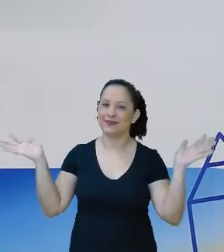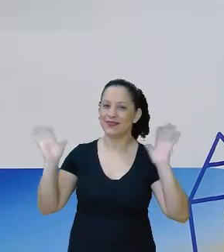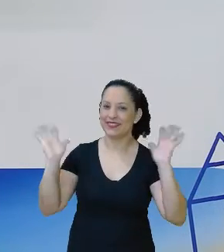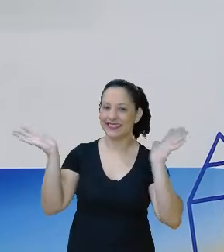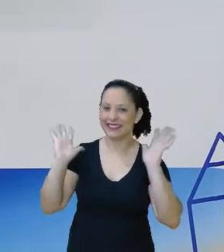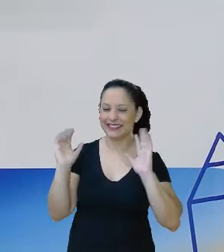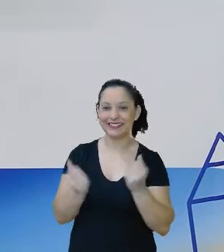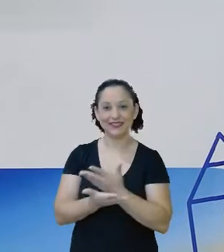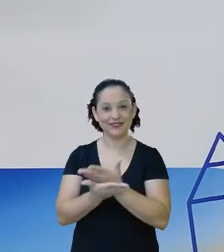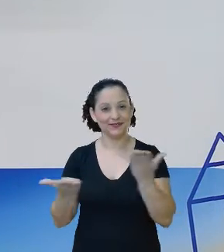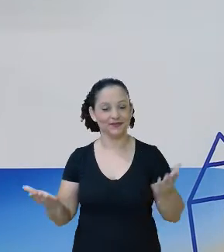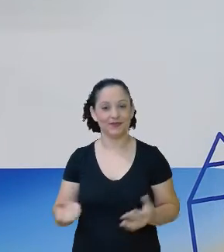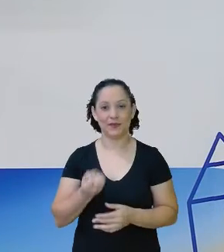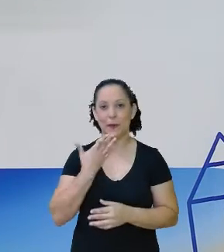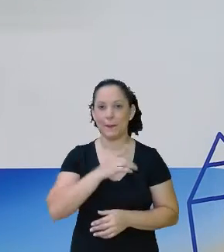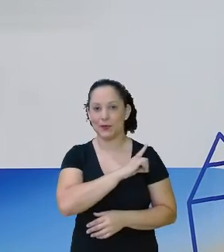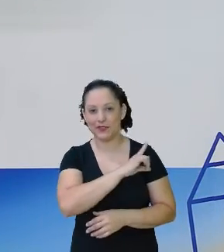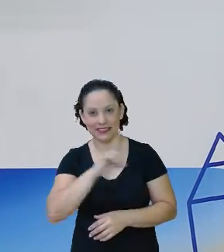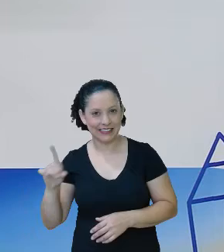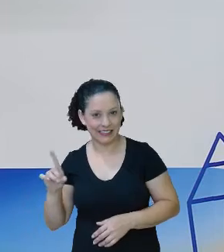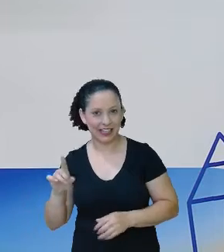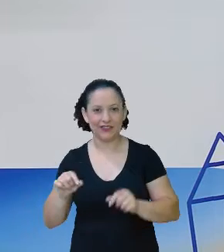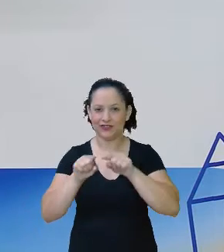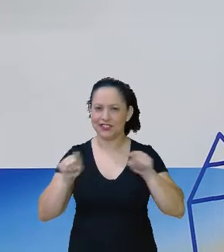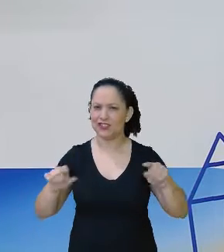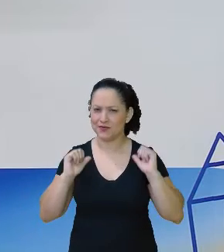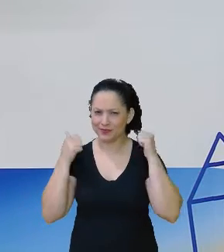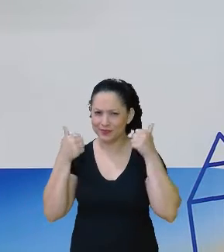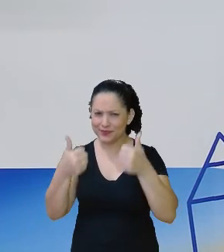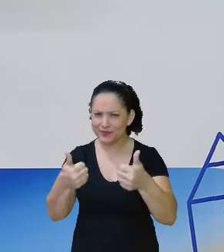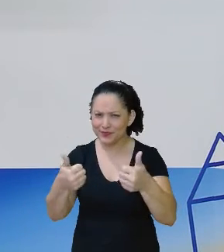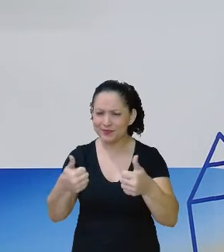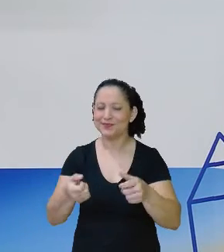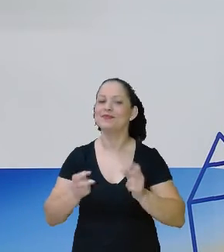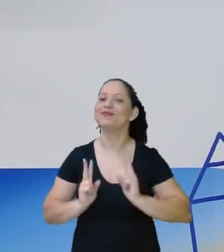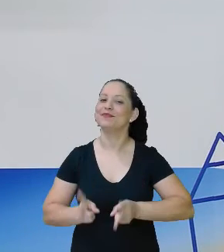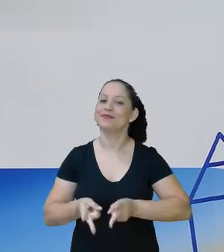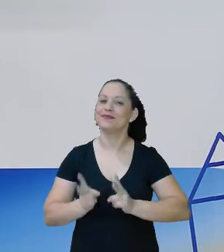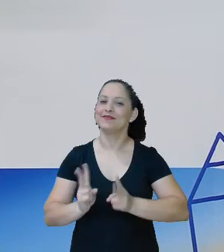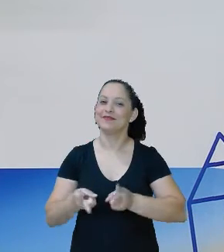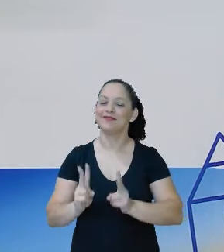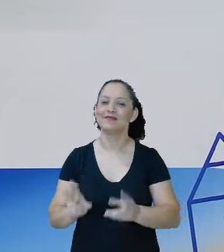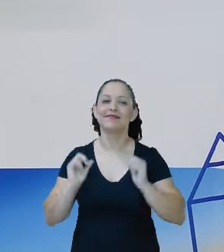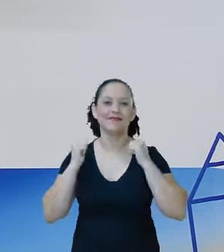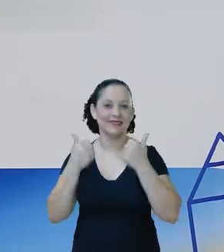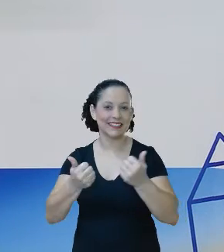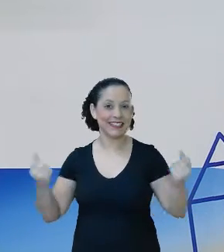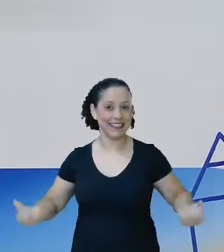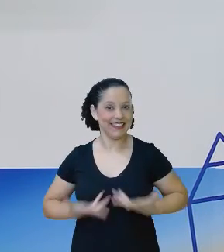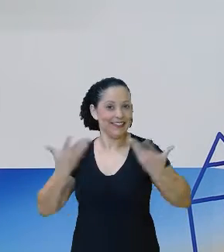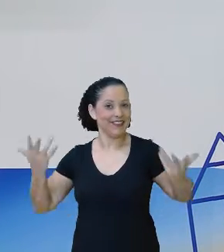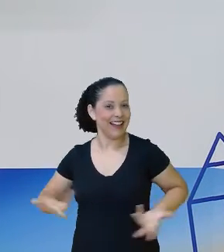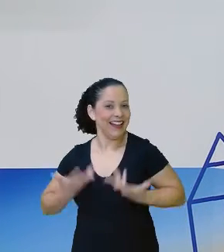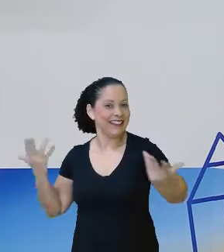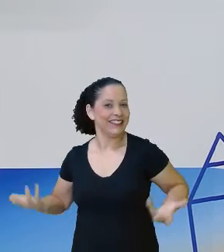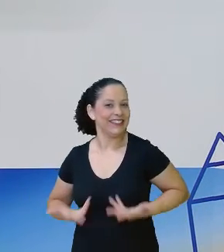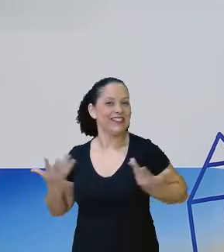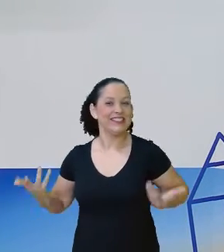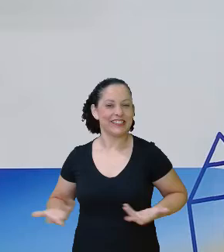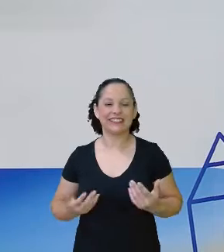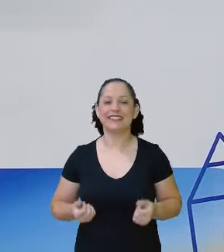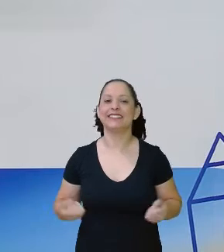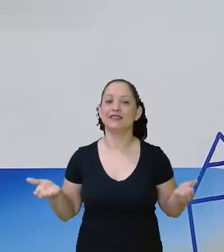Olá, meus queridos, bom dia. Como vocês estão? Espero que, como sempre, não é? Estejam bem animados,